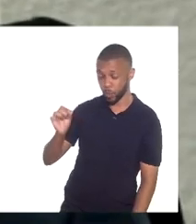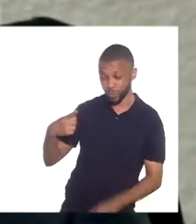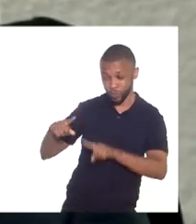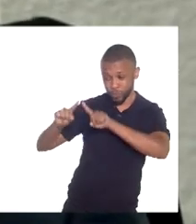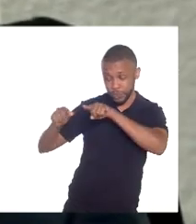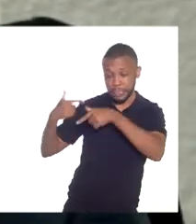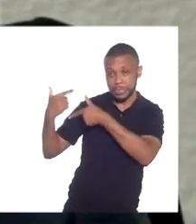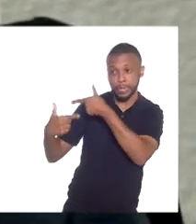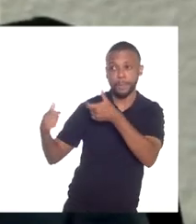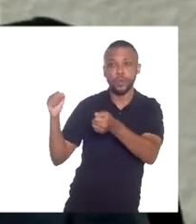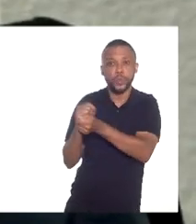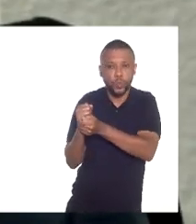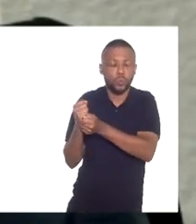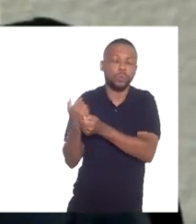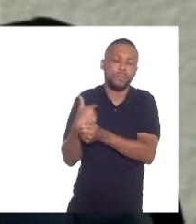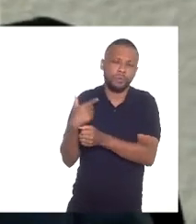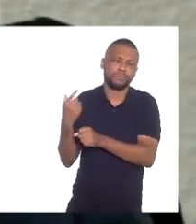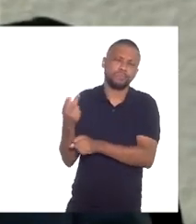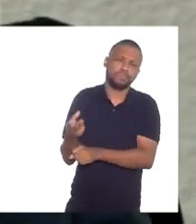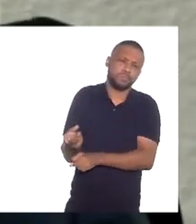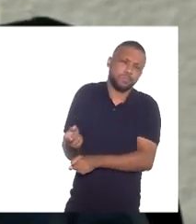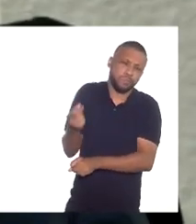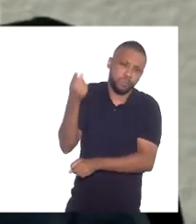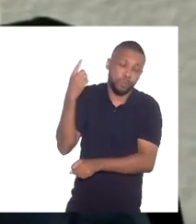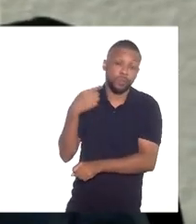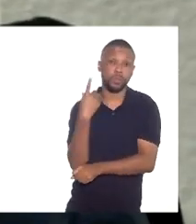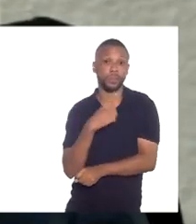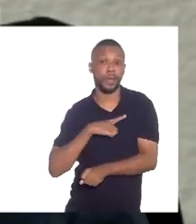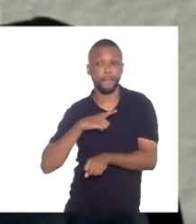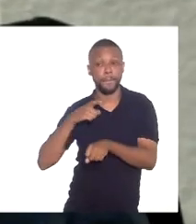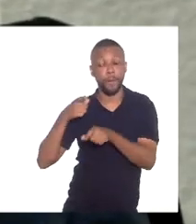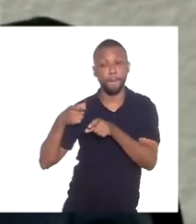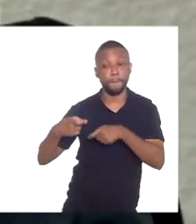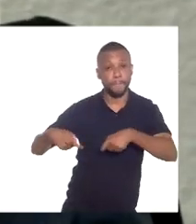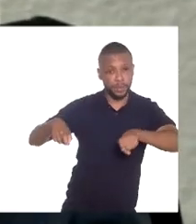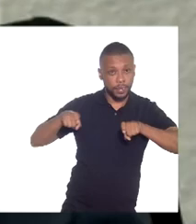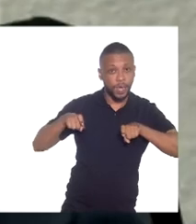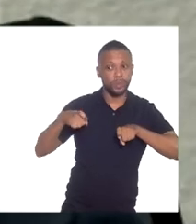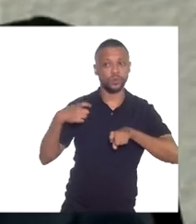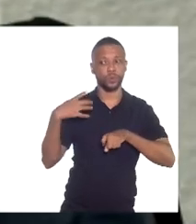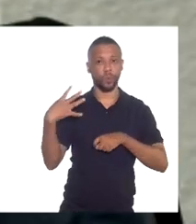conversei com o deputado André, que ele me convidou, e nós temos mandato, a diretoria, eu tenho mandato de 4 anos,